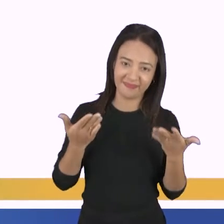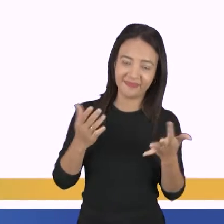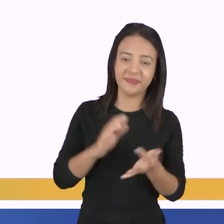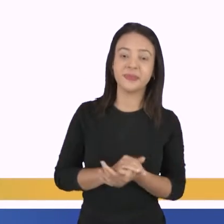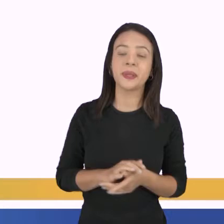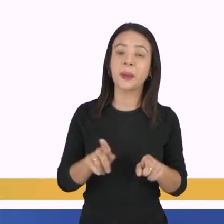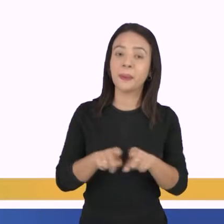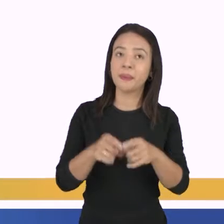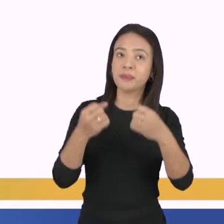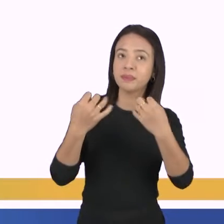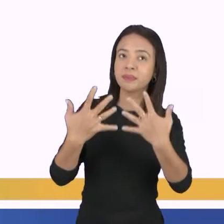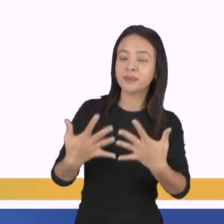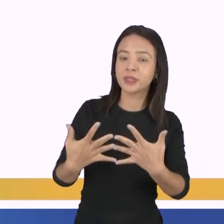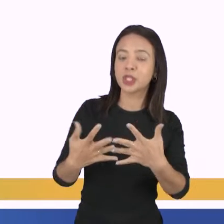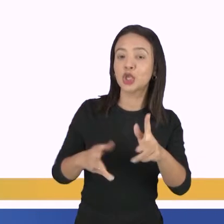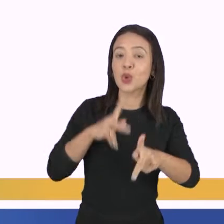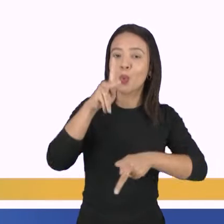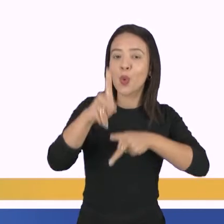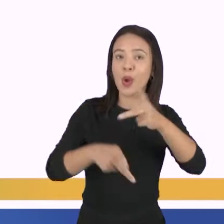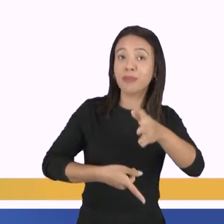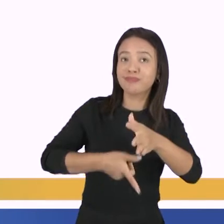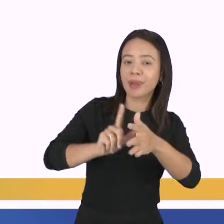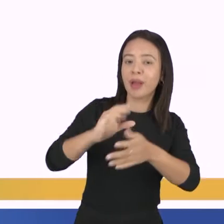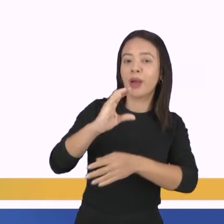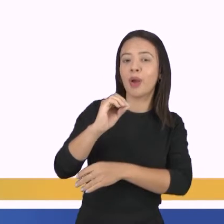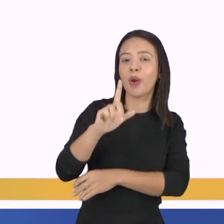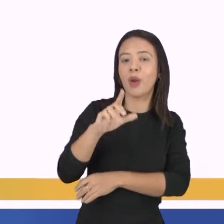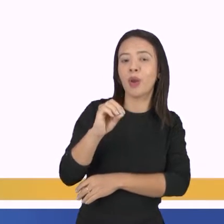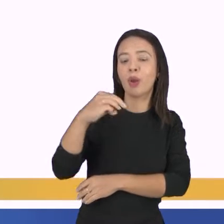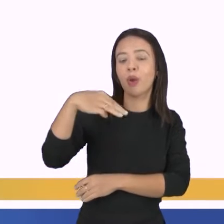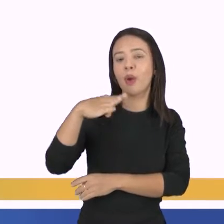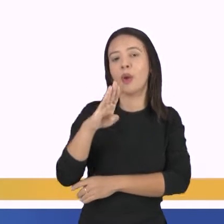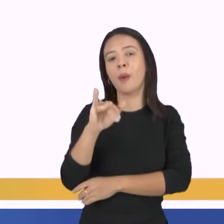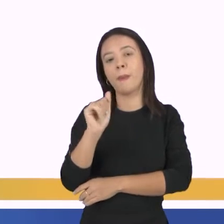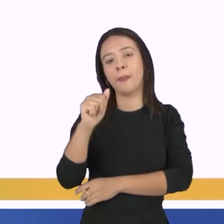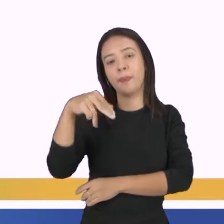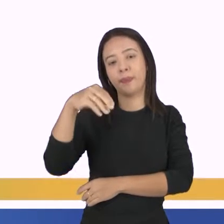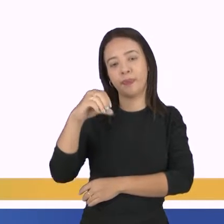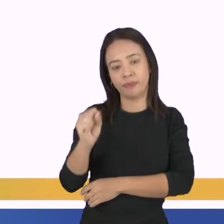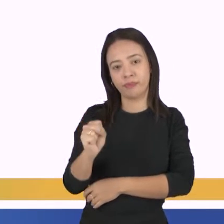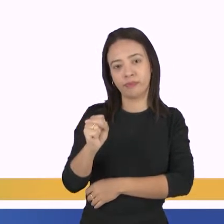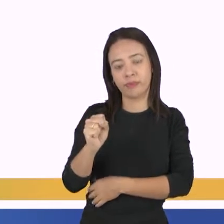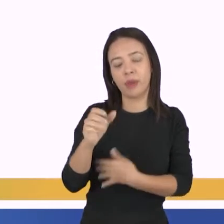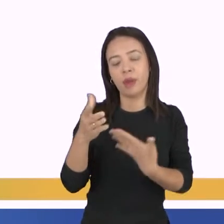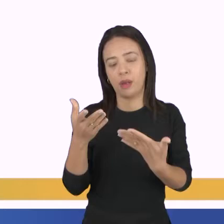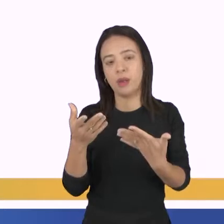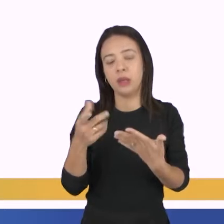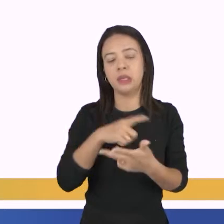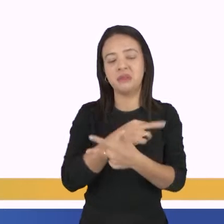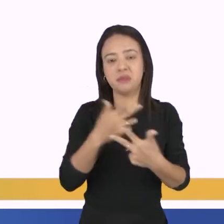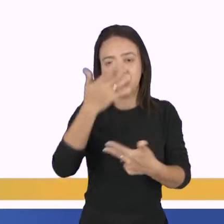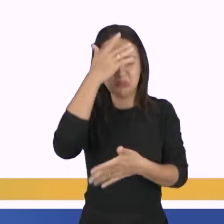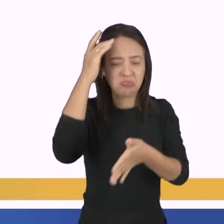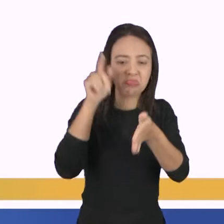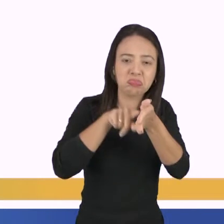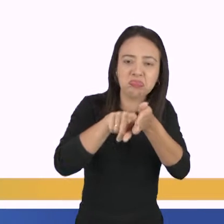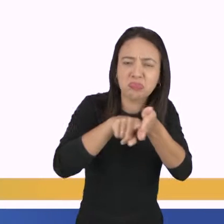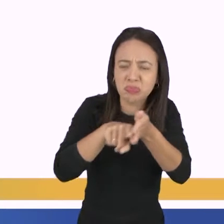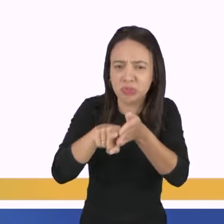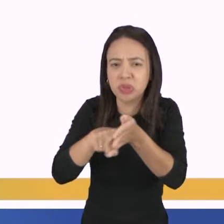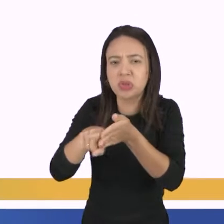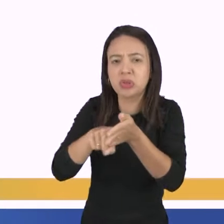falar um pouquinho aqui sobre os povos pré-colombianos. Então, a origem mais provável desses povos, aponta alguns pesquisadores